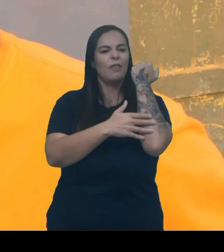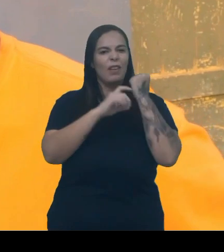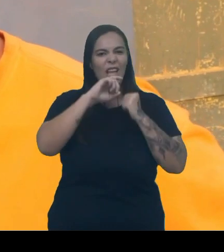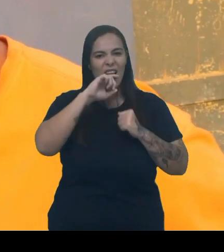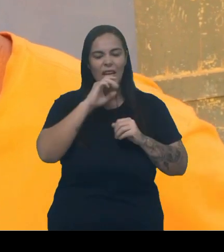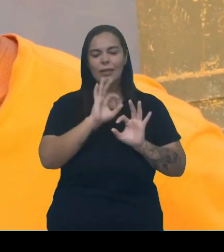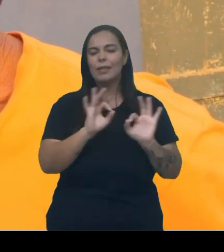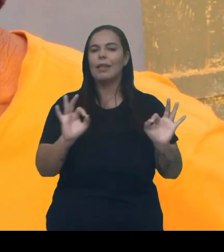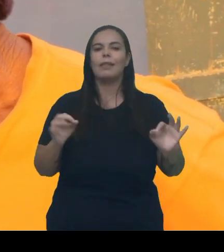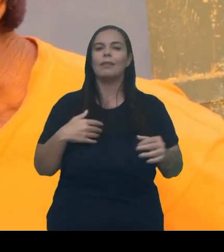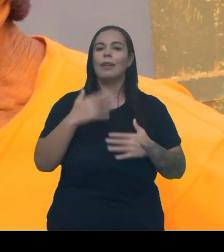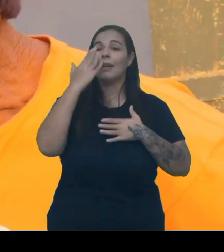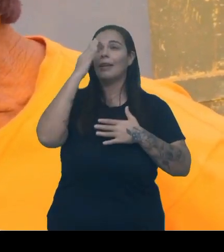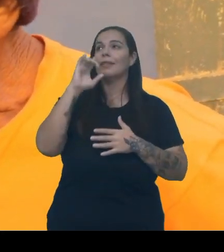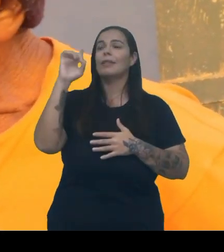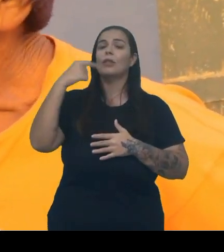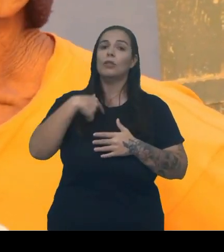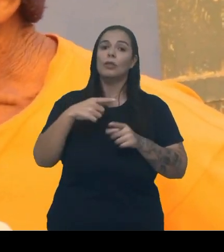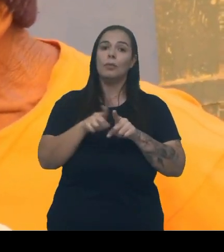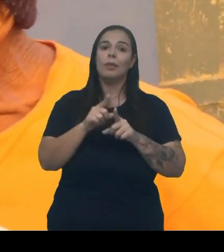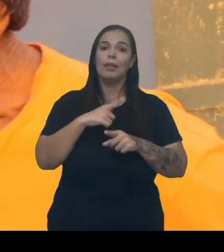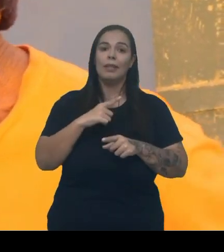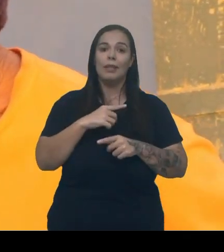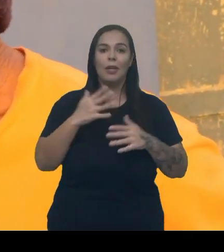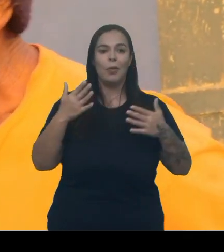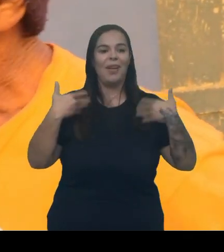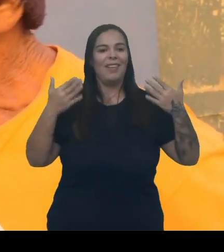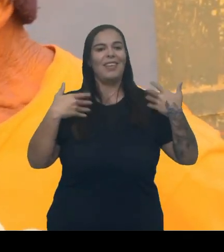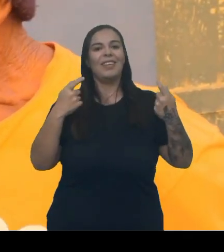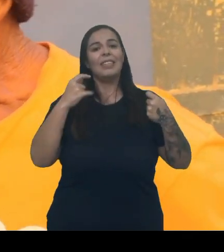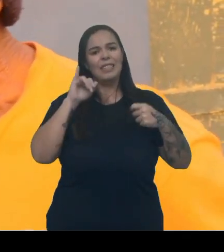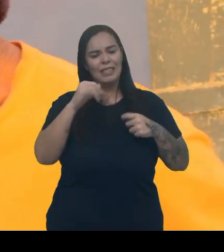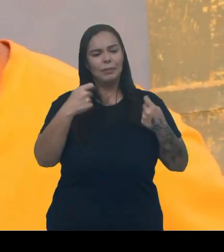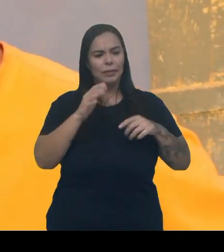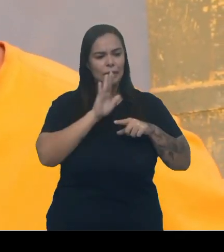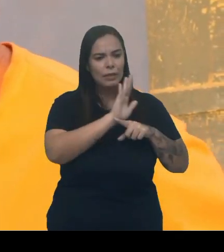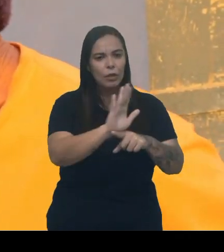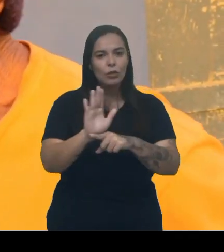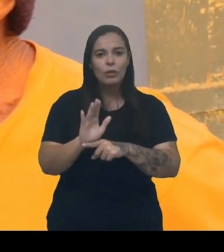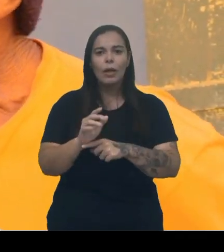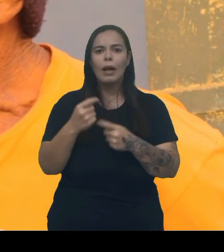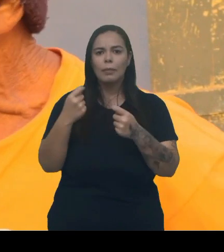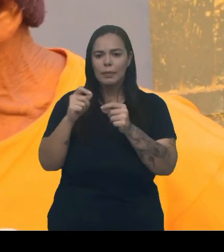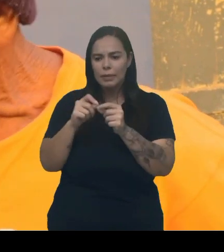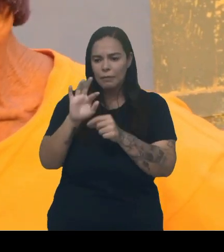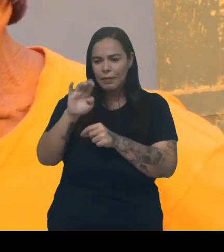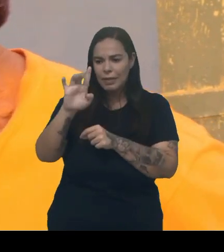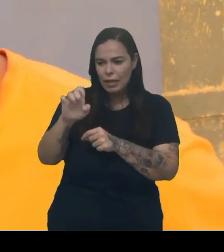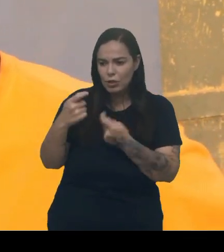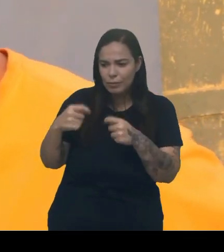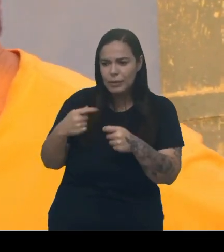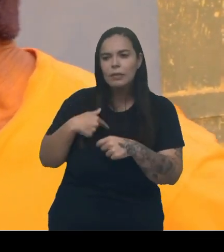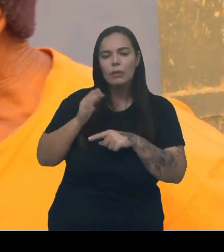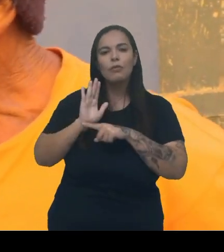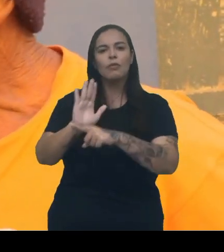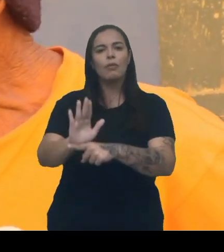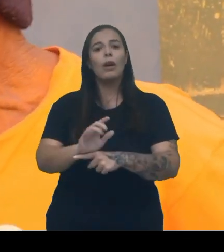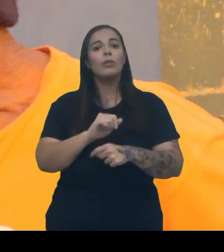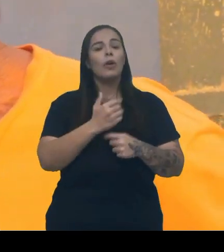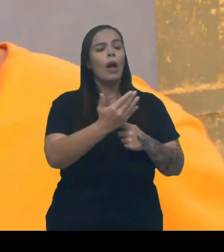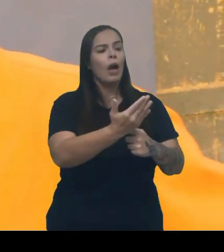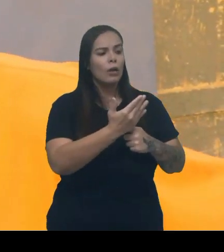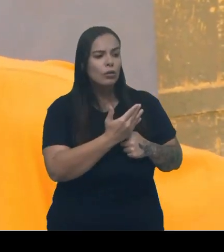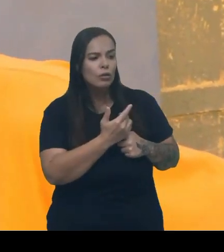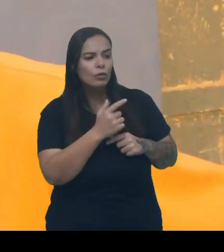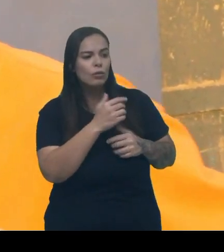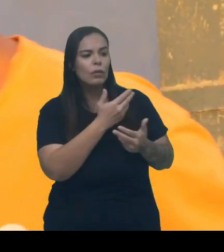ninguém, graças a Deus. E tenho a alegria de ajudar meus amigos. Precisar fazer uma rede para ele, eu faço de cabo a rabo. Precisar de uma